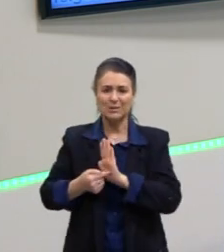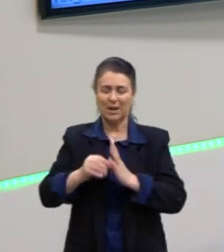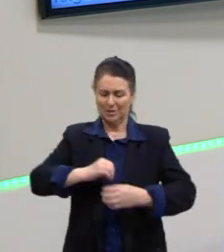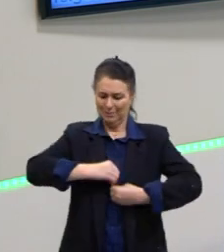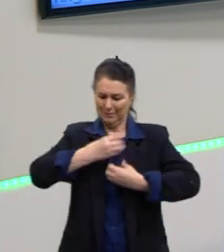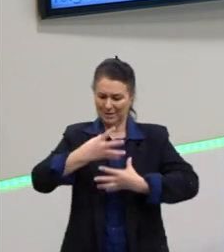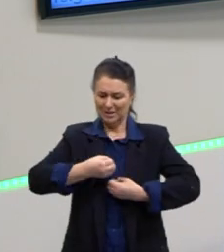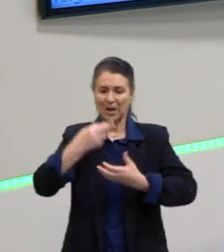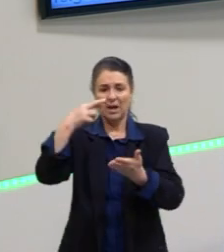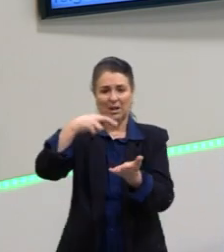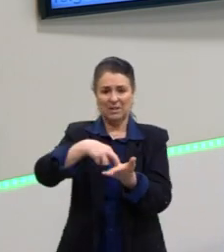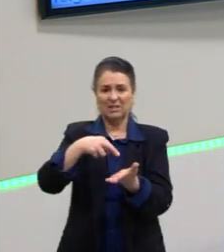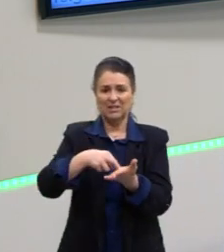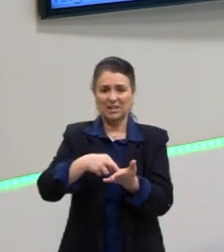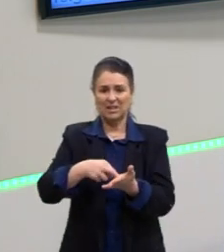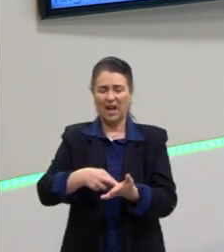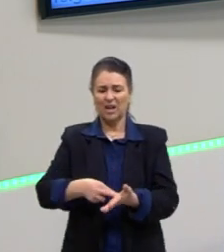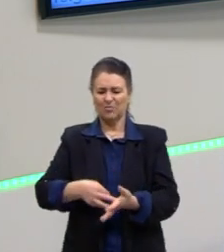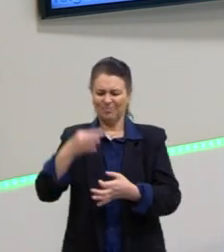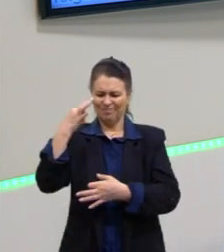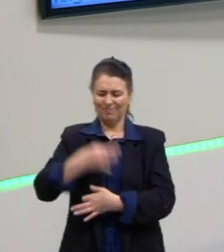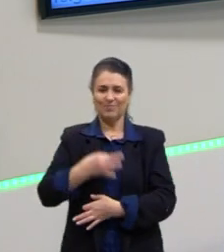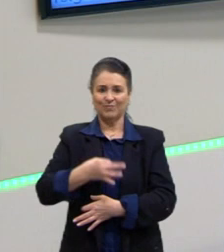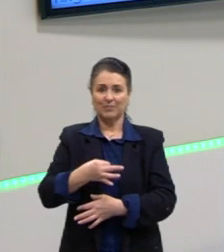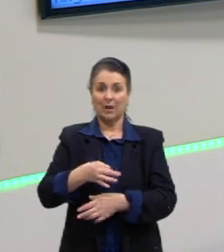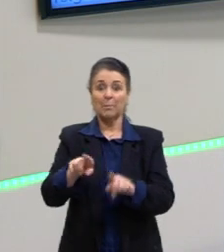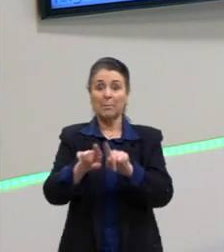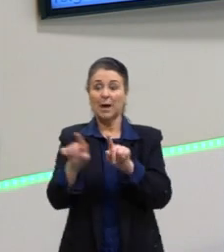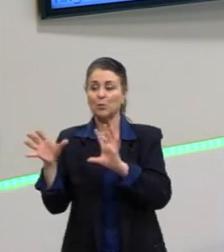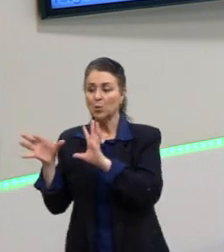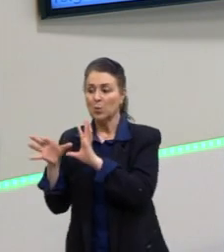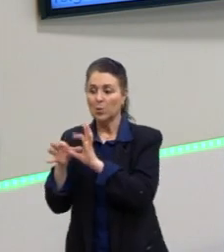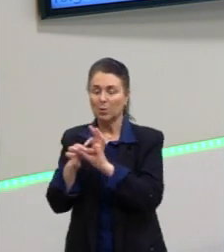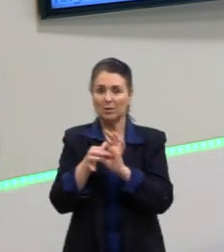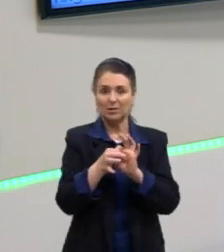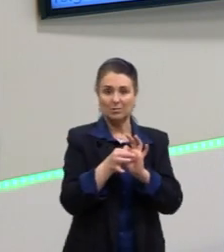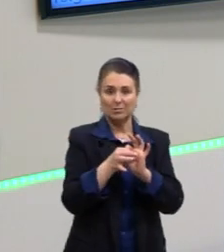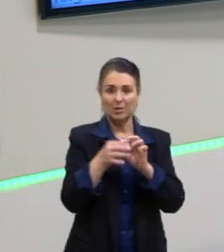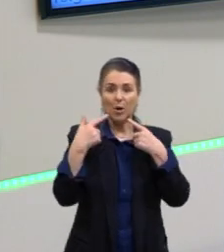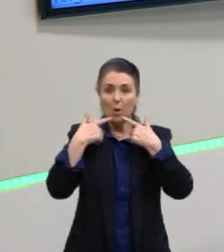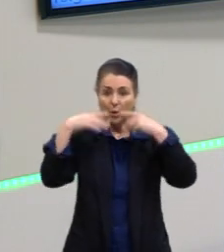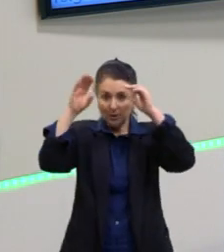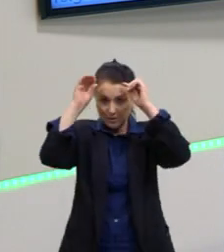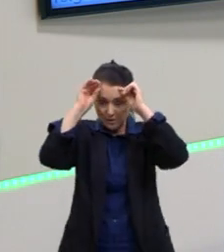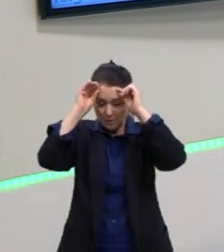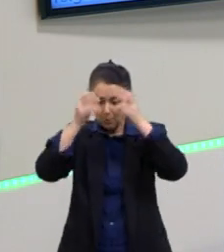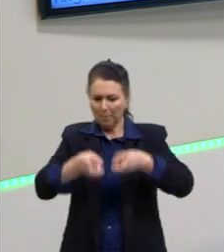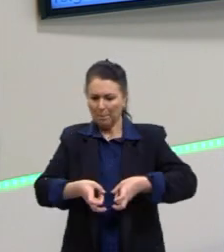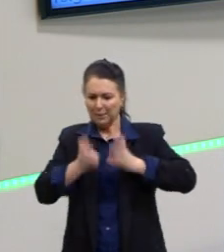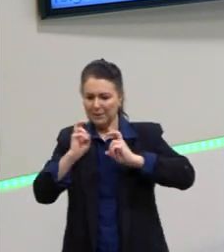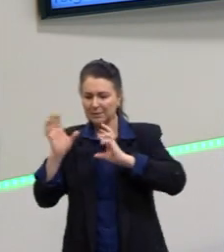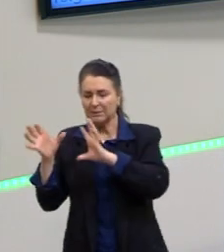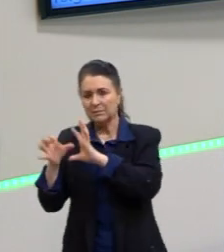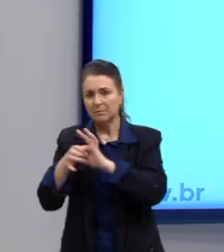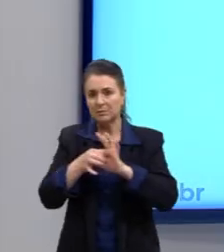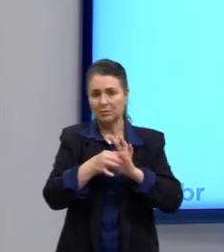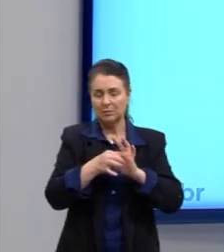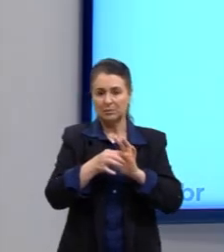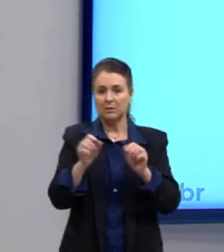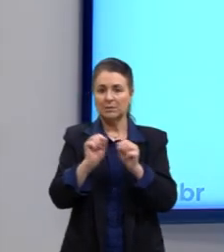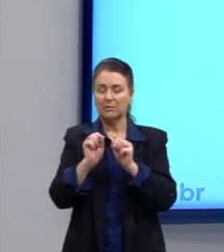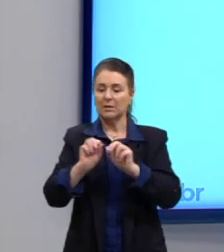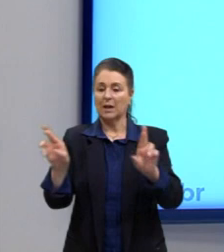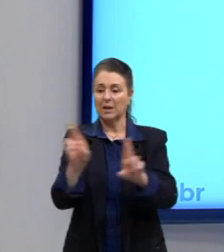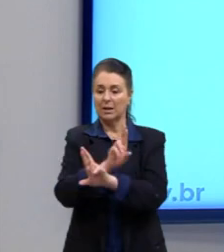a realidade como tal mas sim no seu contexto a linguagem deve ser percebida no seu contexto E aí então ele faz essa relação